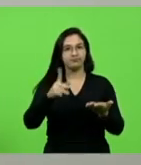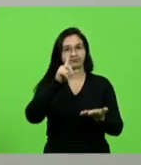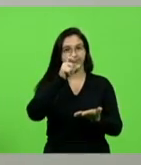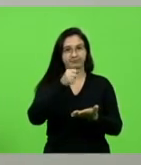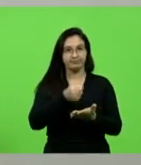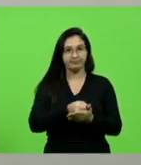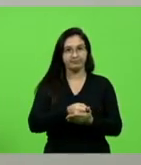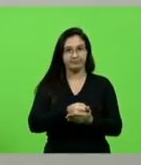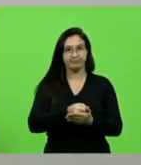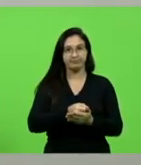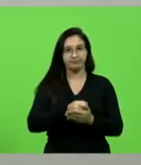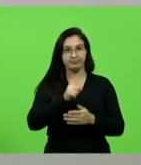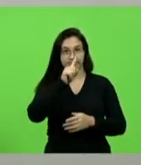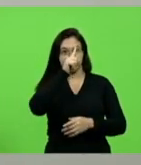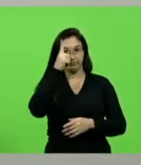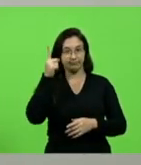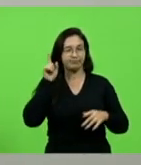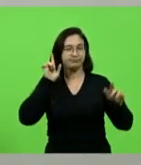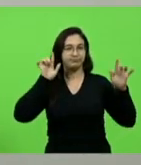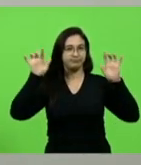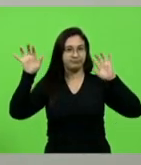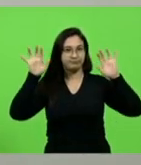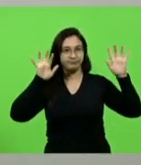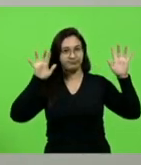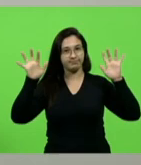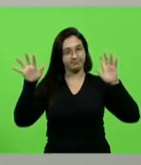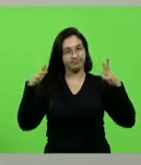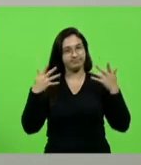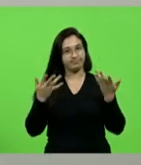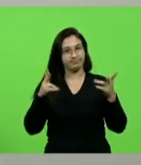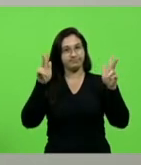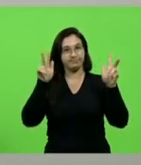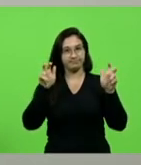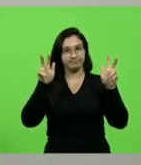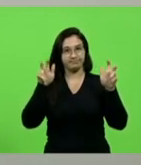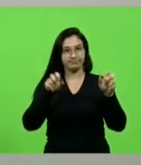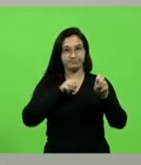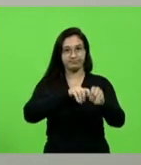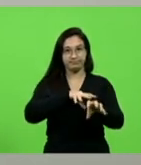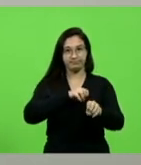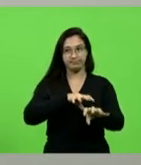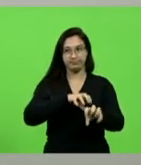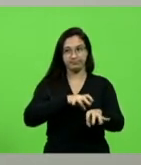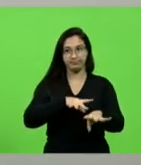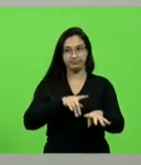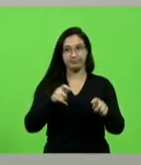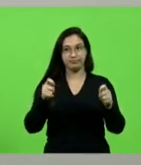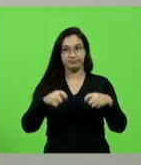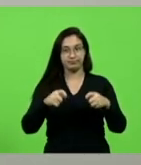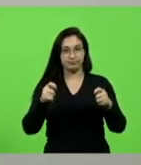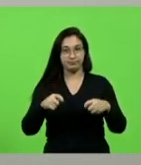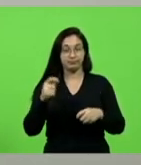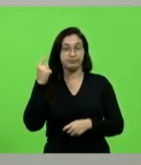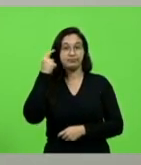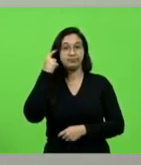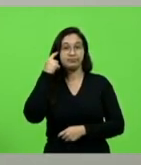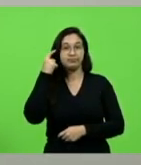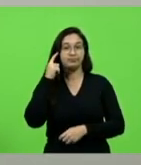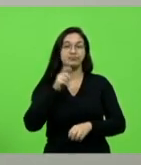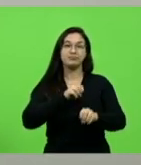de reflexão acerca desta modalidade de ensino, dessa forma de como a gente está pensando em educação nesse